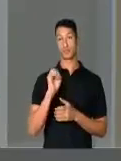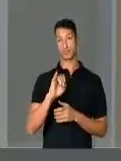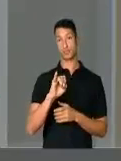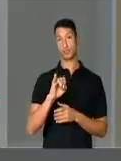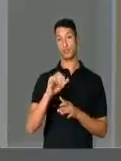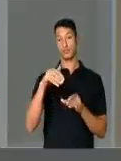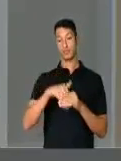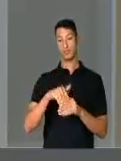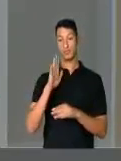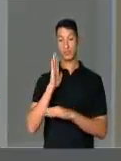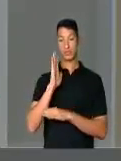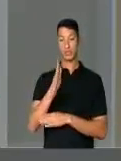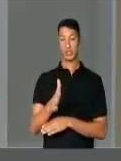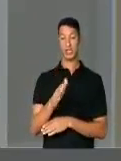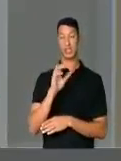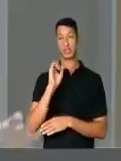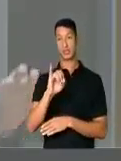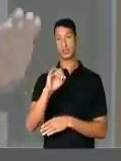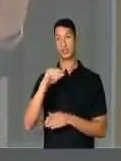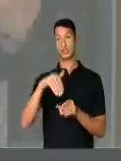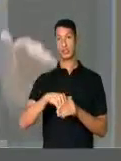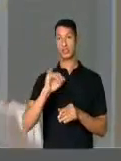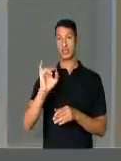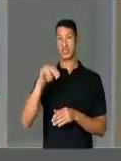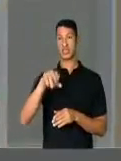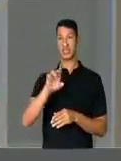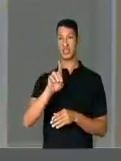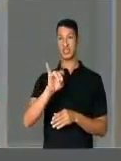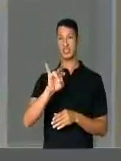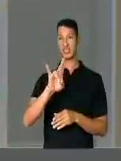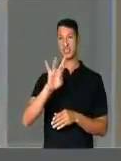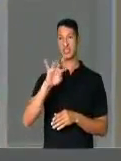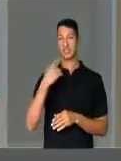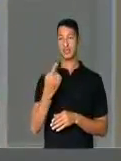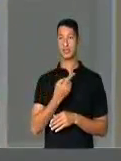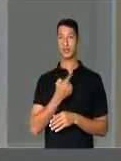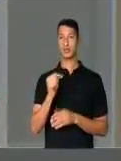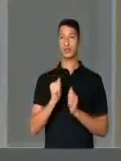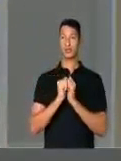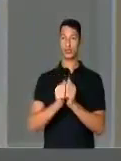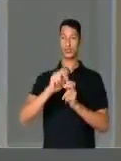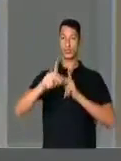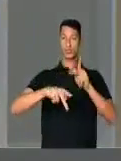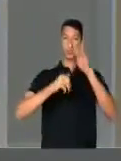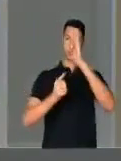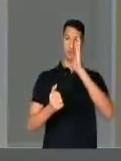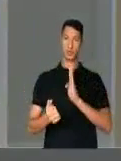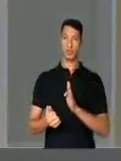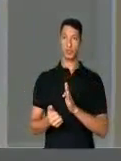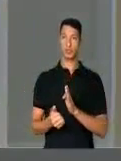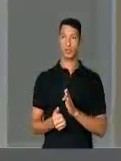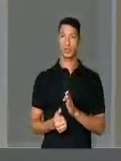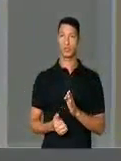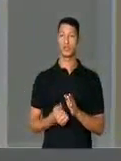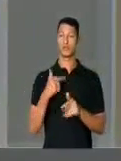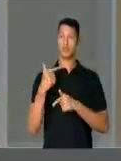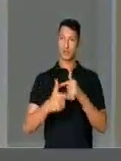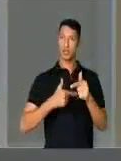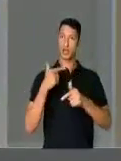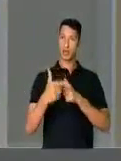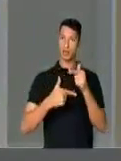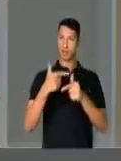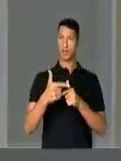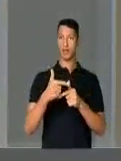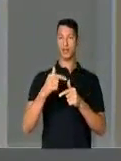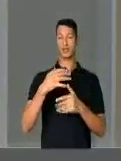Se são eleições diretas, se são eleições indiretas, cabe a nós, junto com o povo brasileiro,